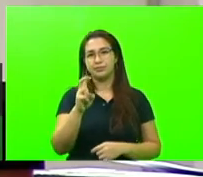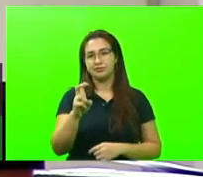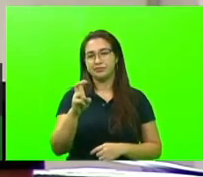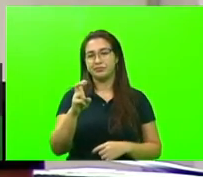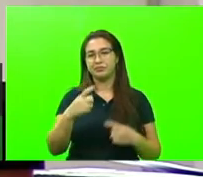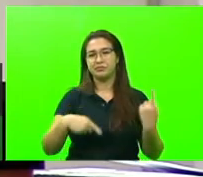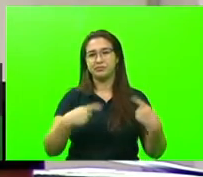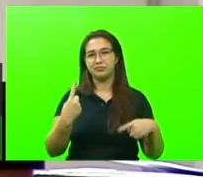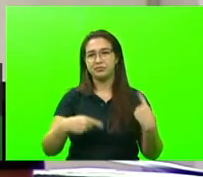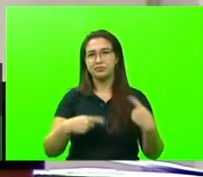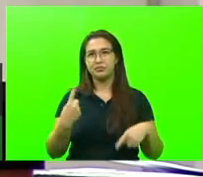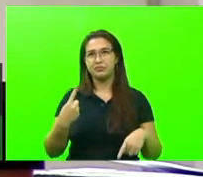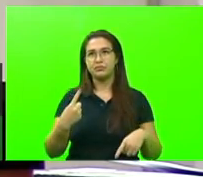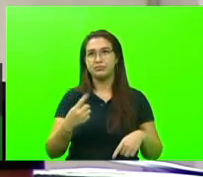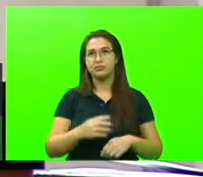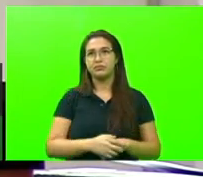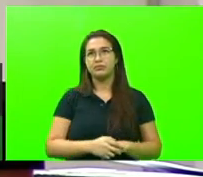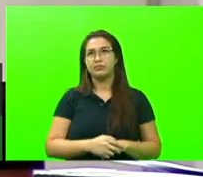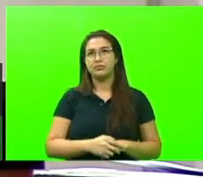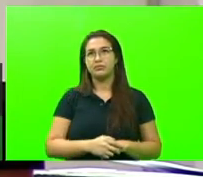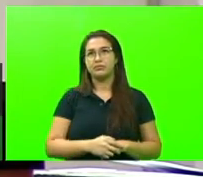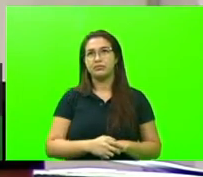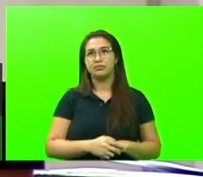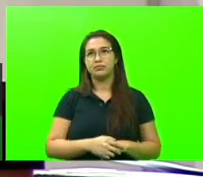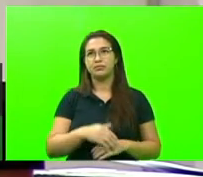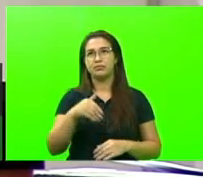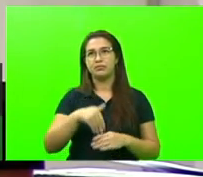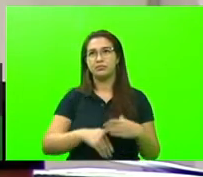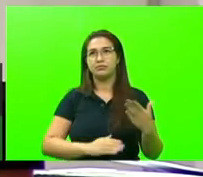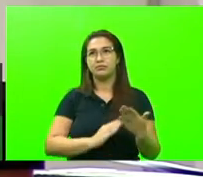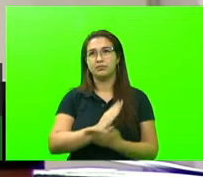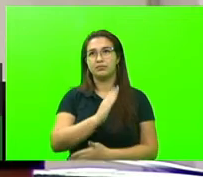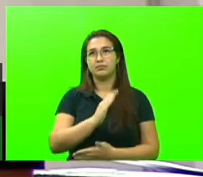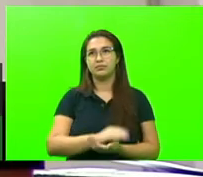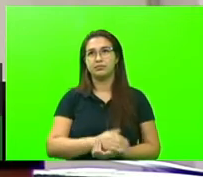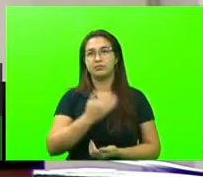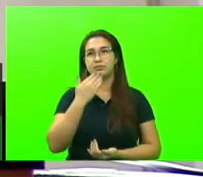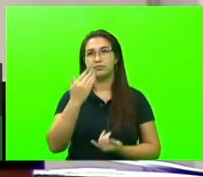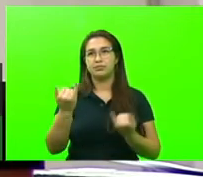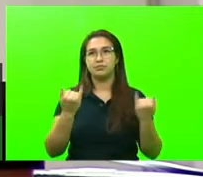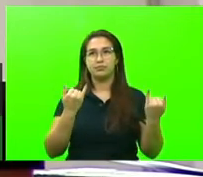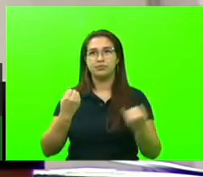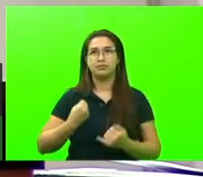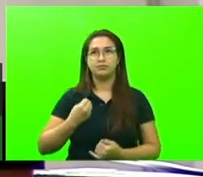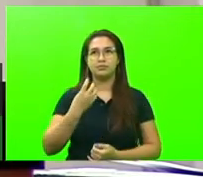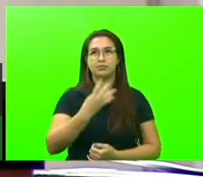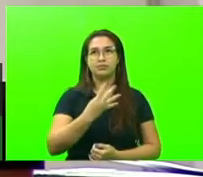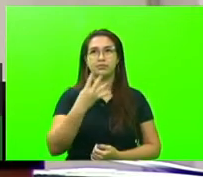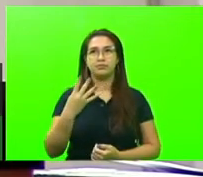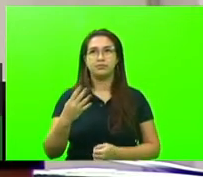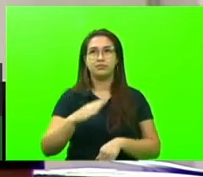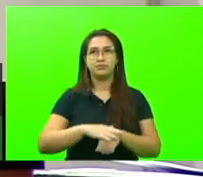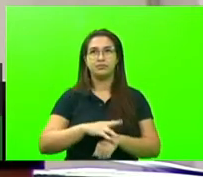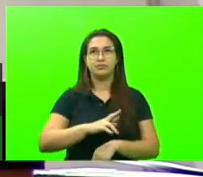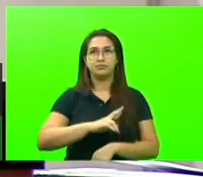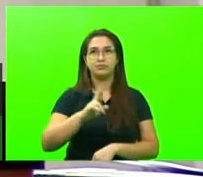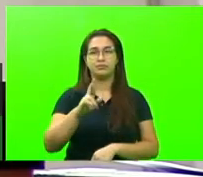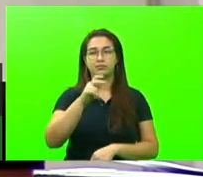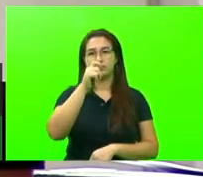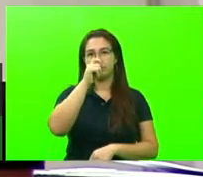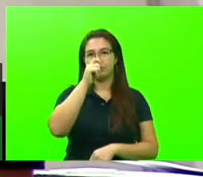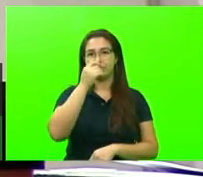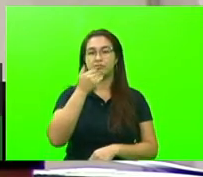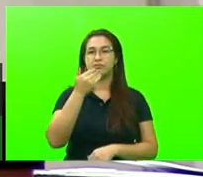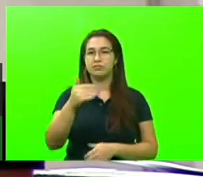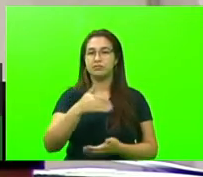discussão? Em votação, aprovado. Pedido de informação 44, autor deputado João Amin,